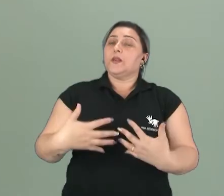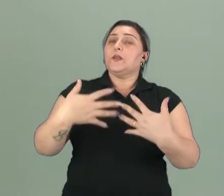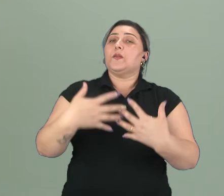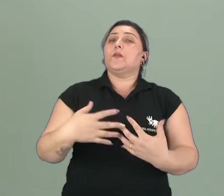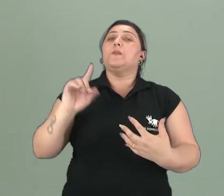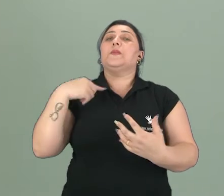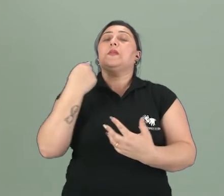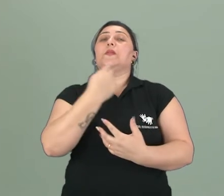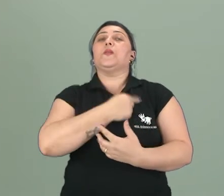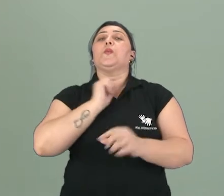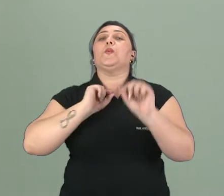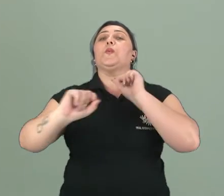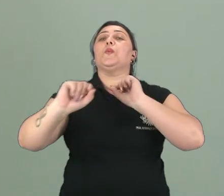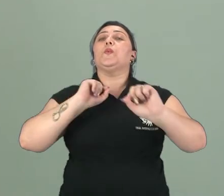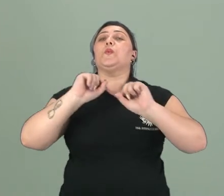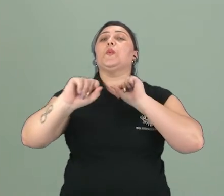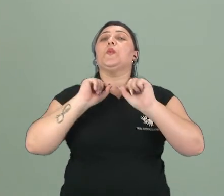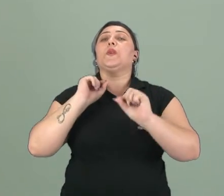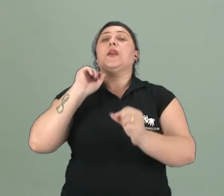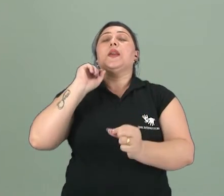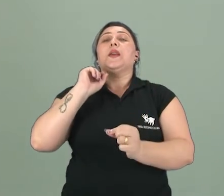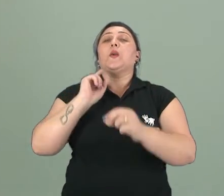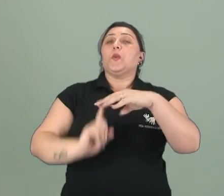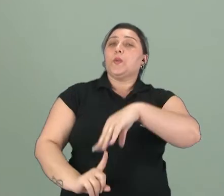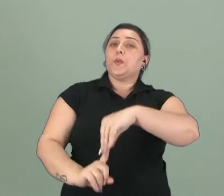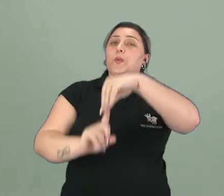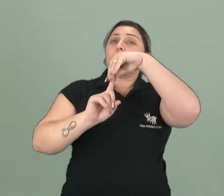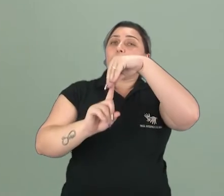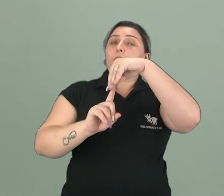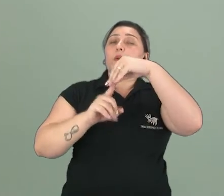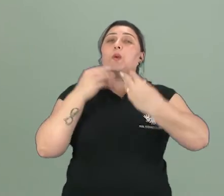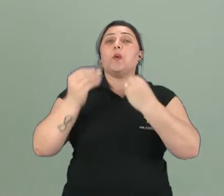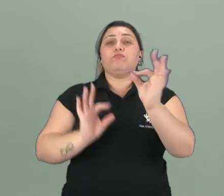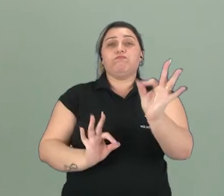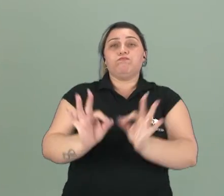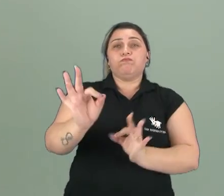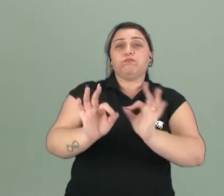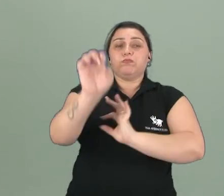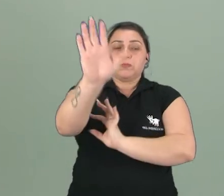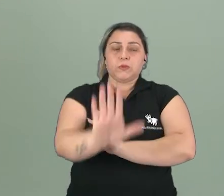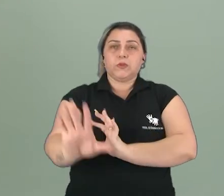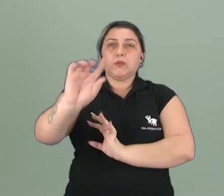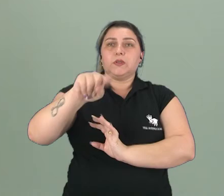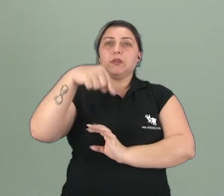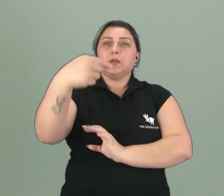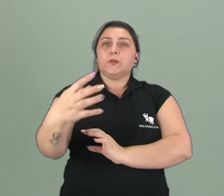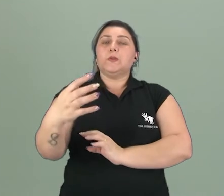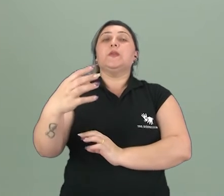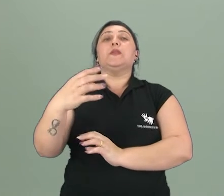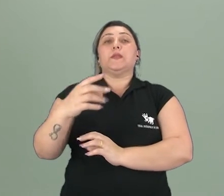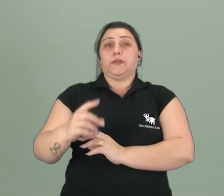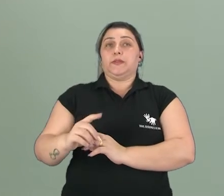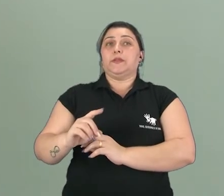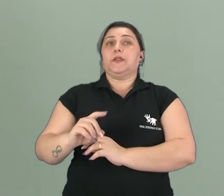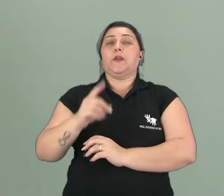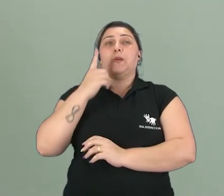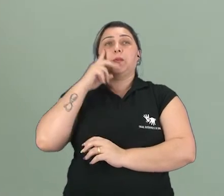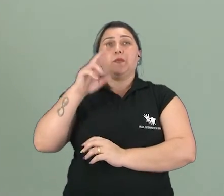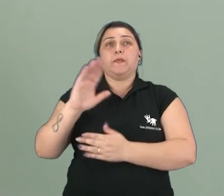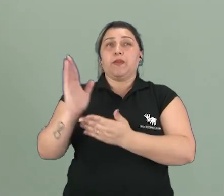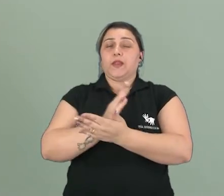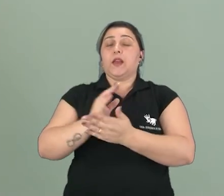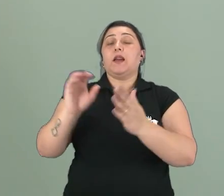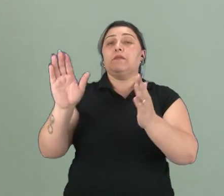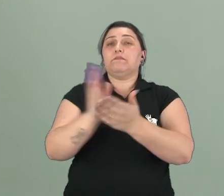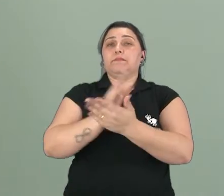bastante para a gente o que era a centralização do poder e como ficou organizada a Europa após essa centralização. Mas aí vamos ver agora